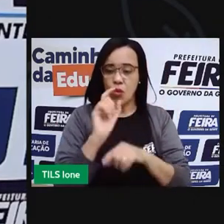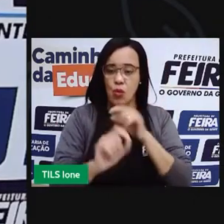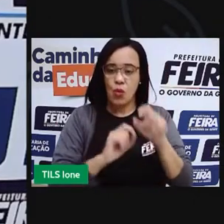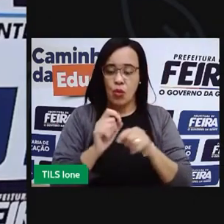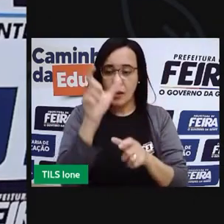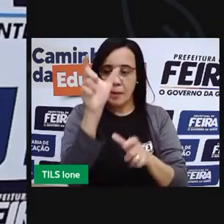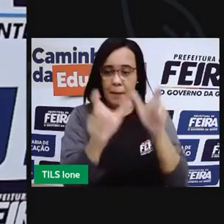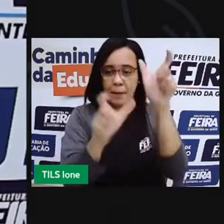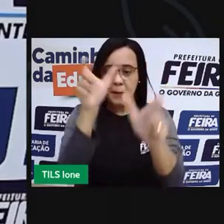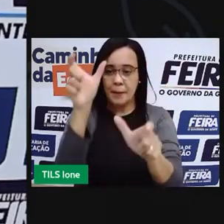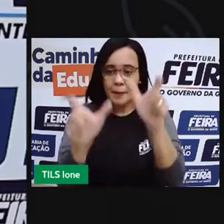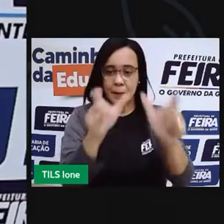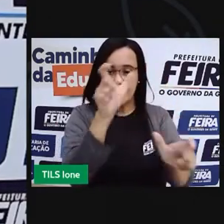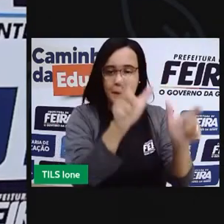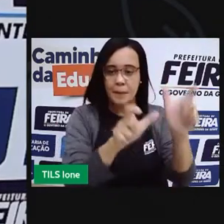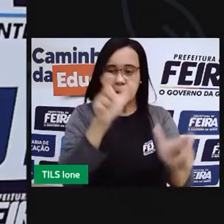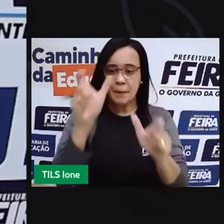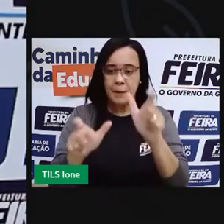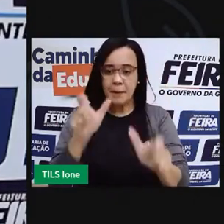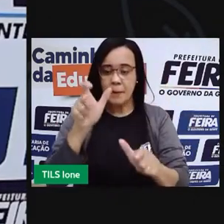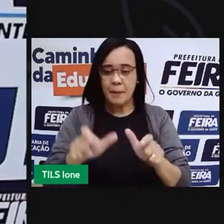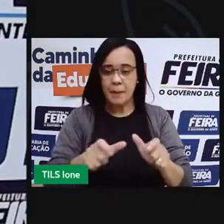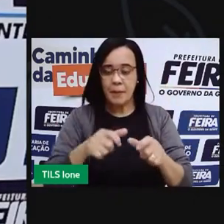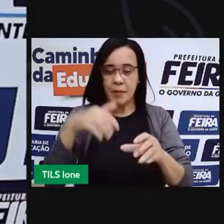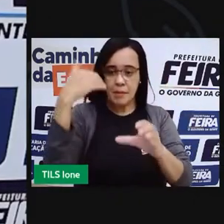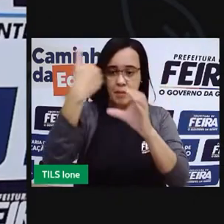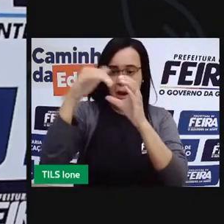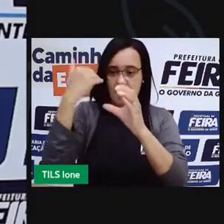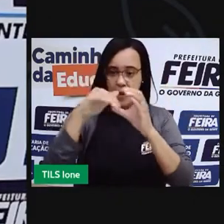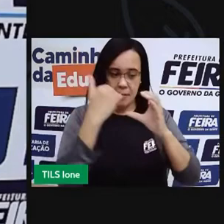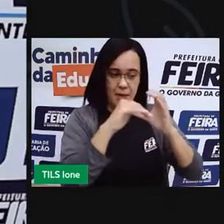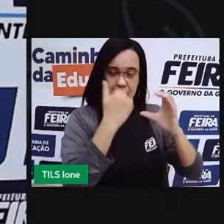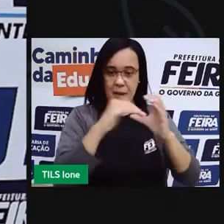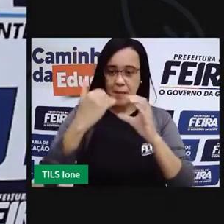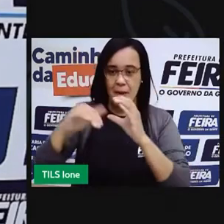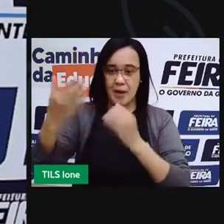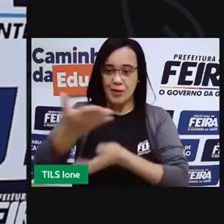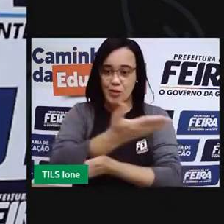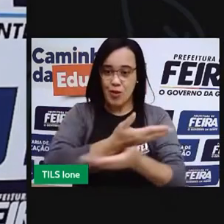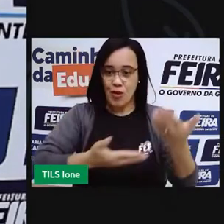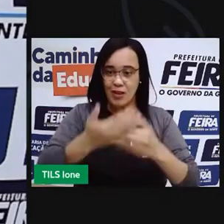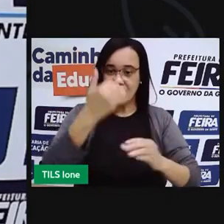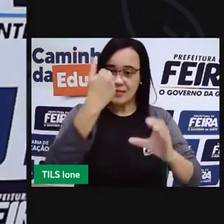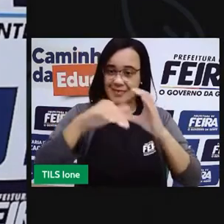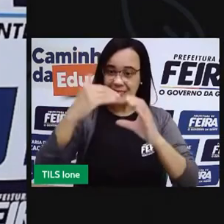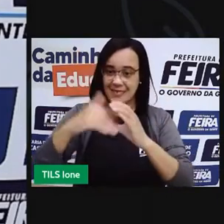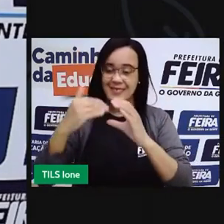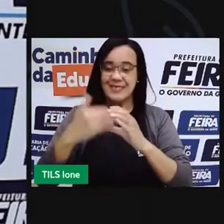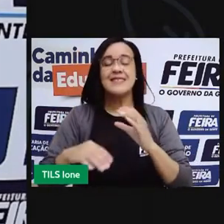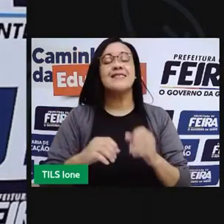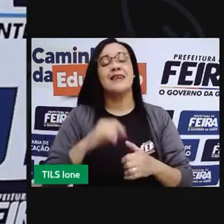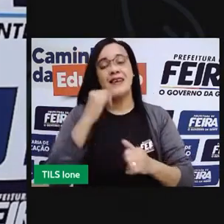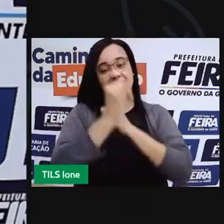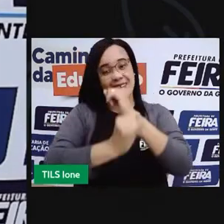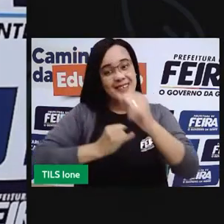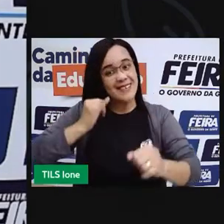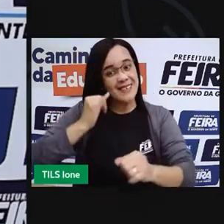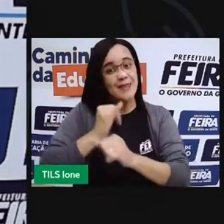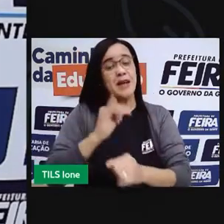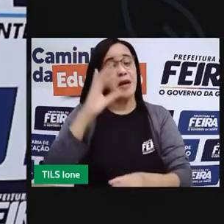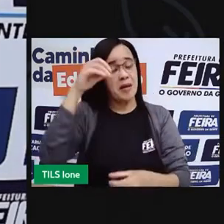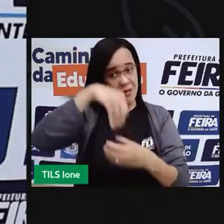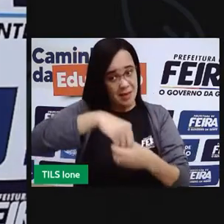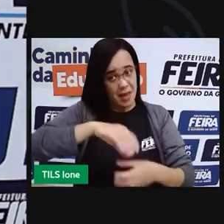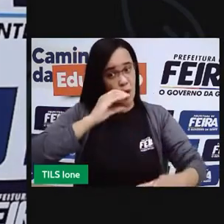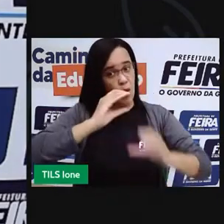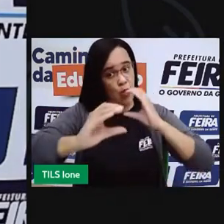alguns personagens trocando e-mails, trocando correspondência, correspondência eletrônica. Um fica comunicando